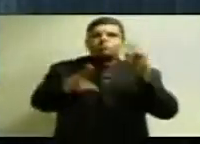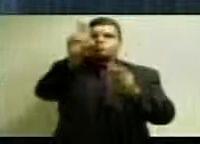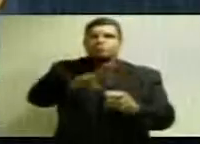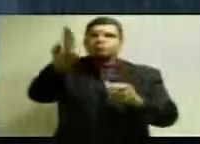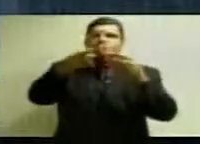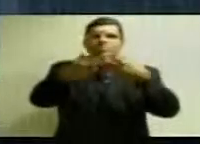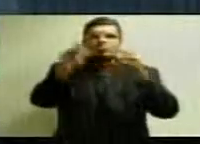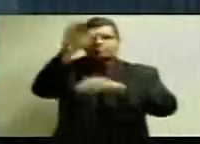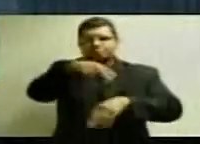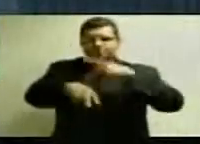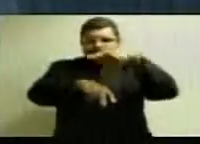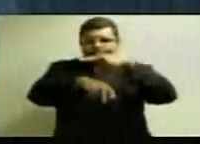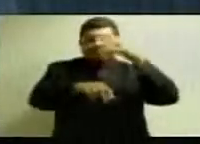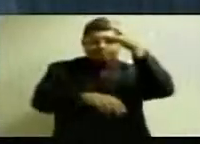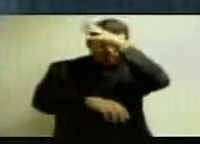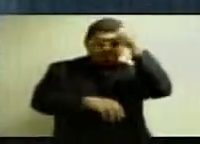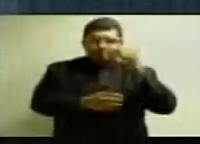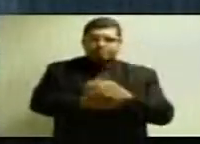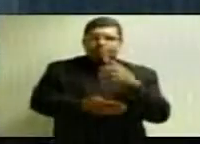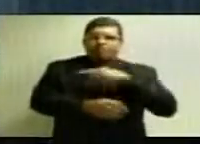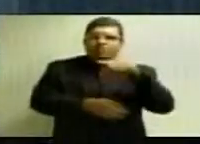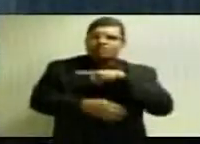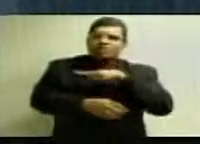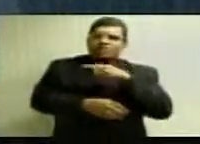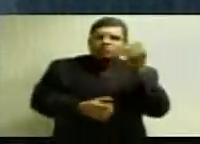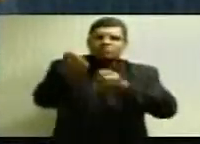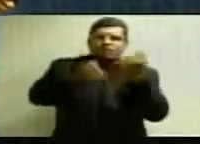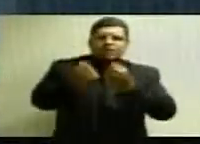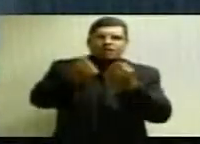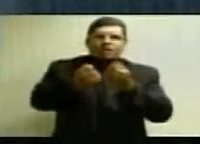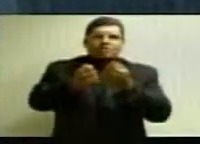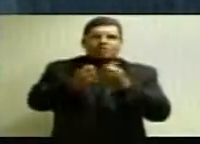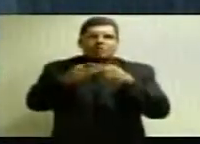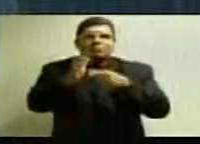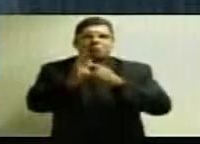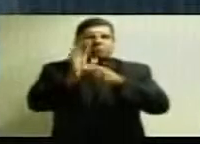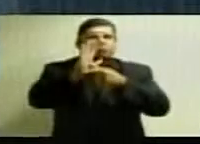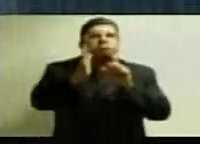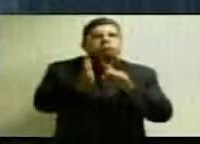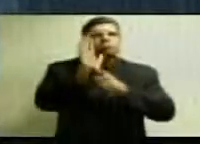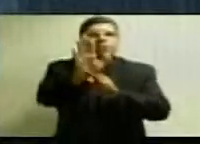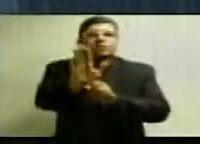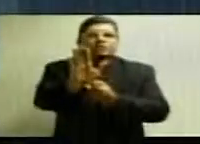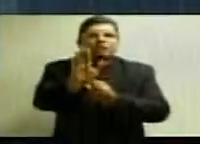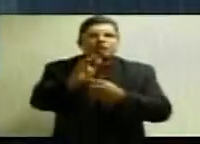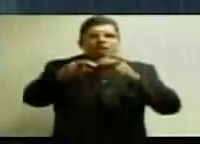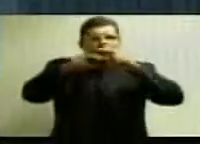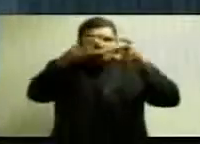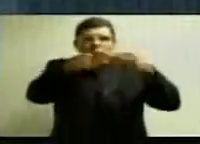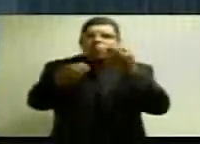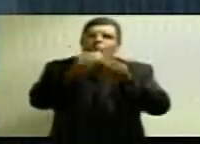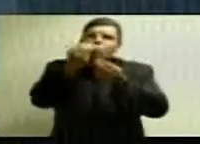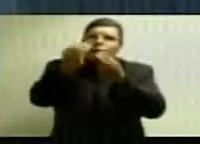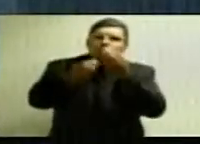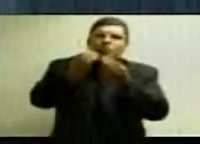utilizado em alguns países da Europa, em que você tem veículos sob pneus, mas que andam em calhas, como se